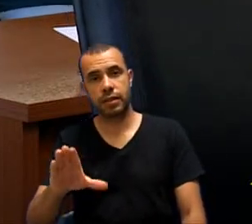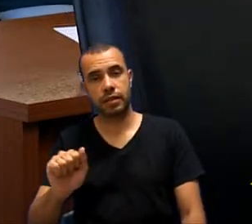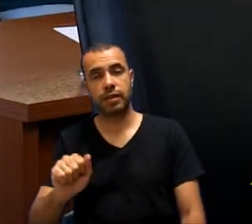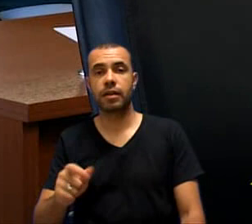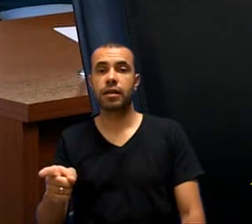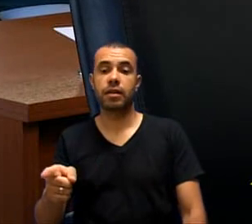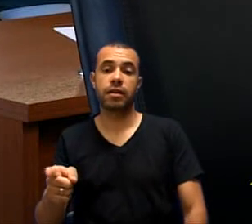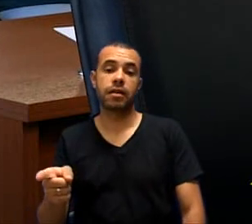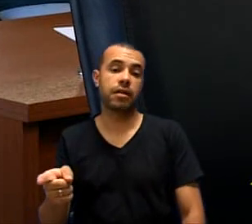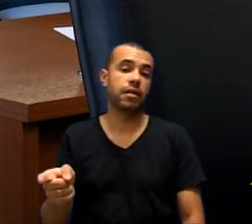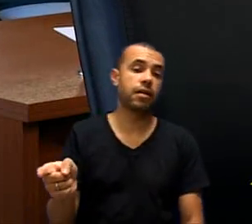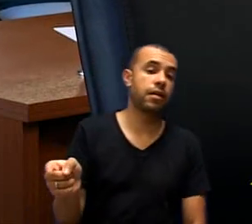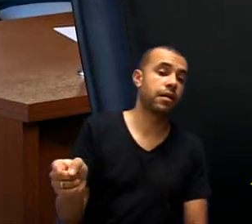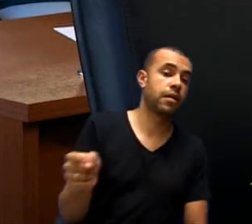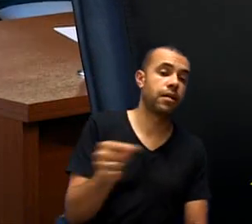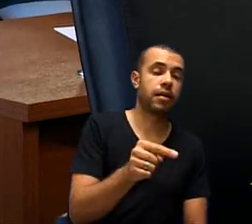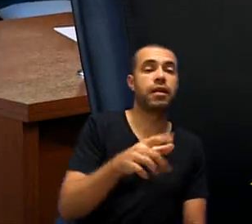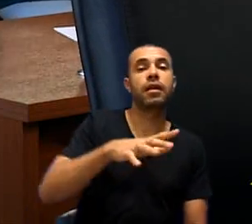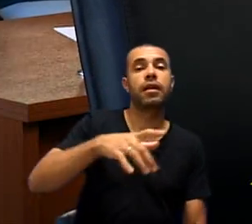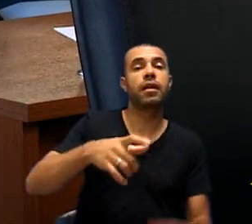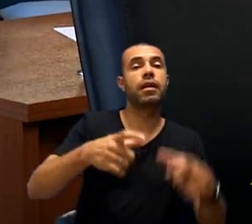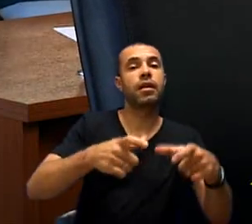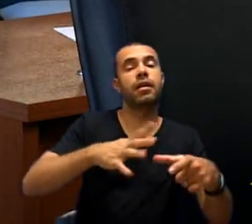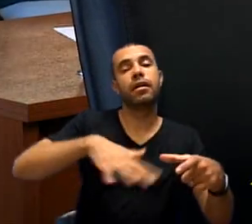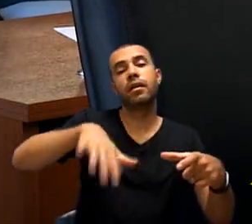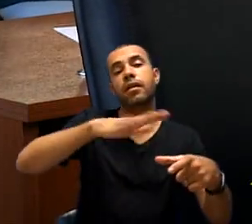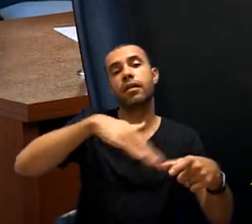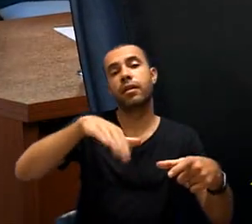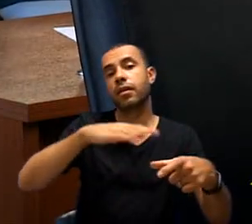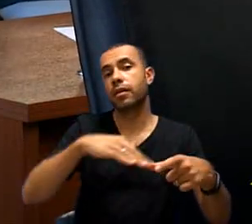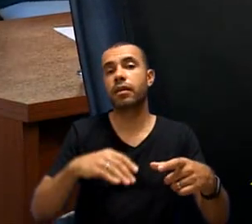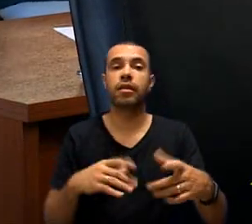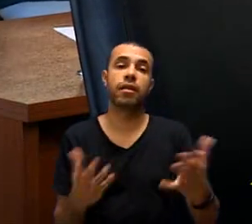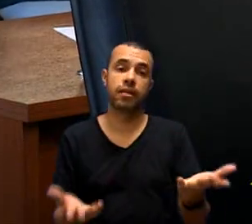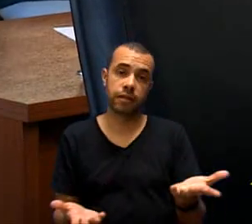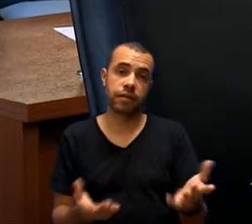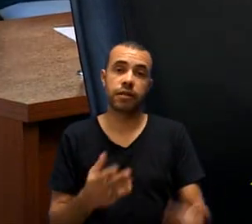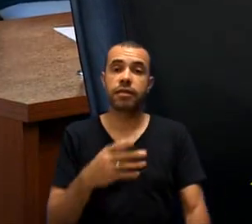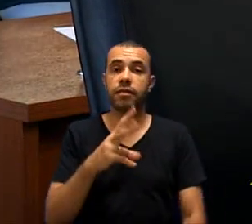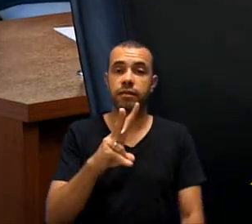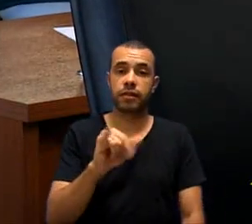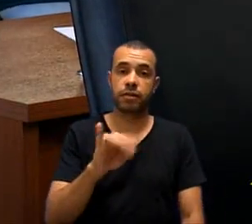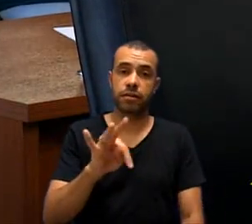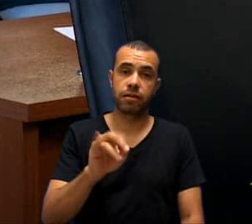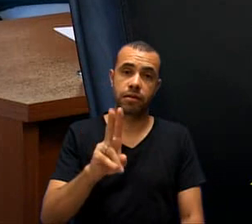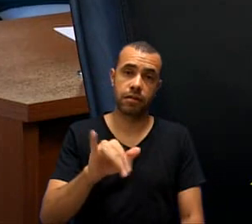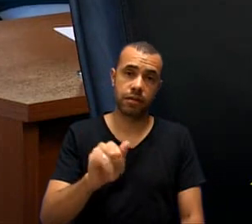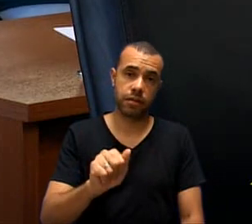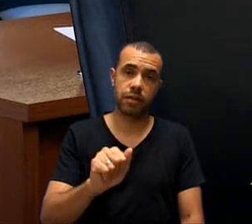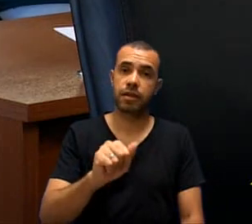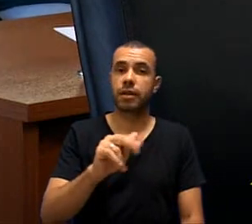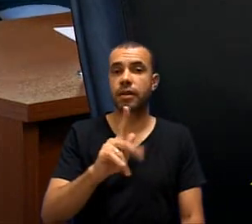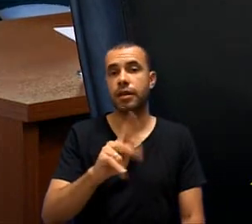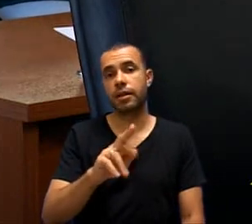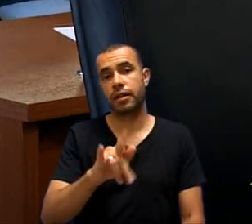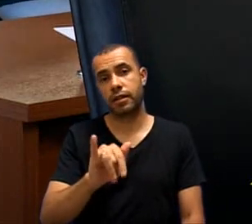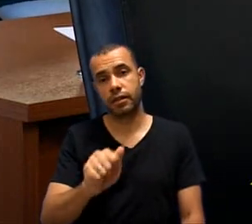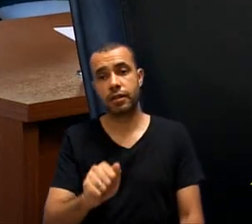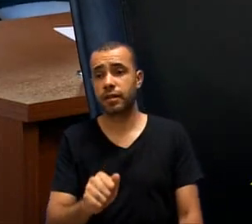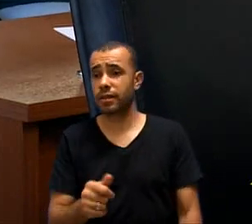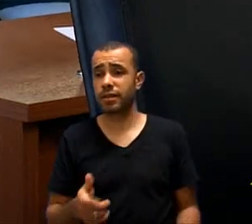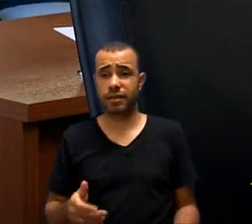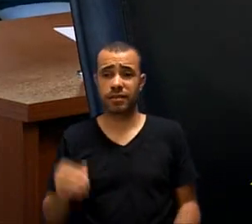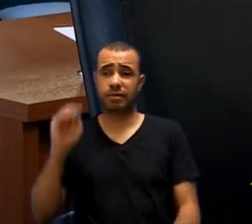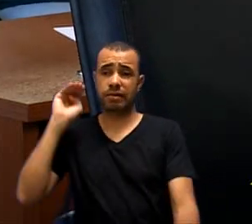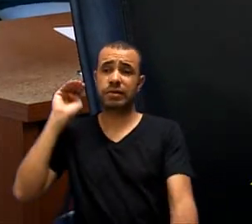dentro do sistema logístico de trânsito lá em cima com a Itavuvu. Obra importantíssima, uma avenida totalmente abandonada,